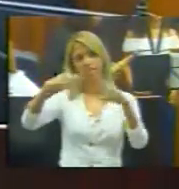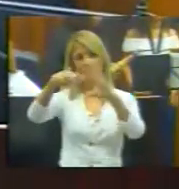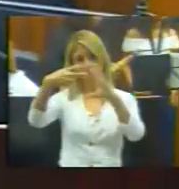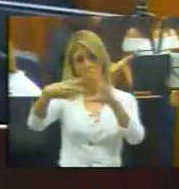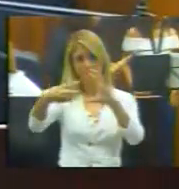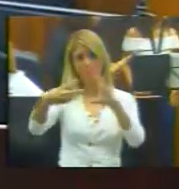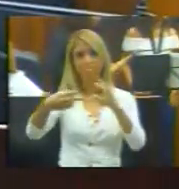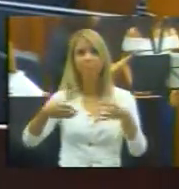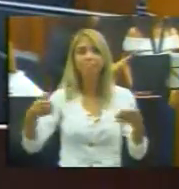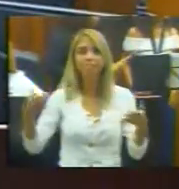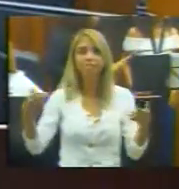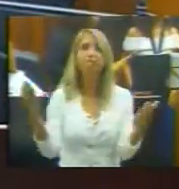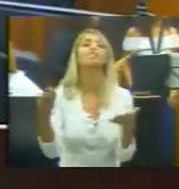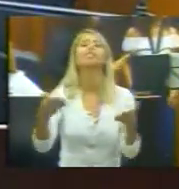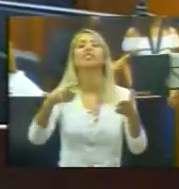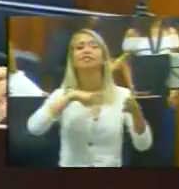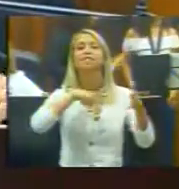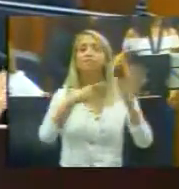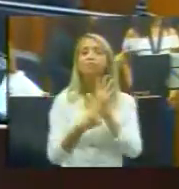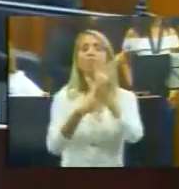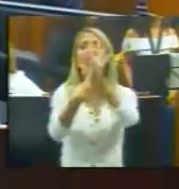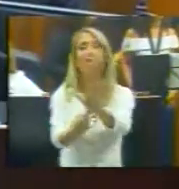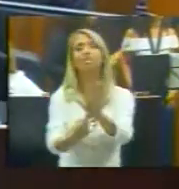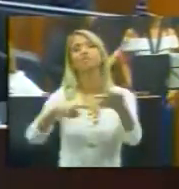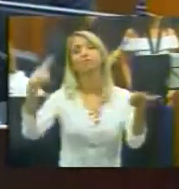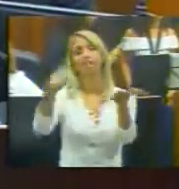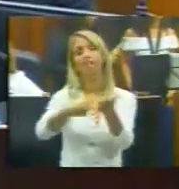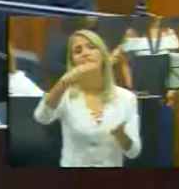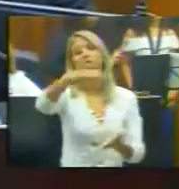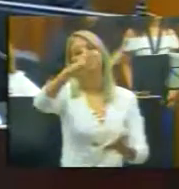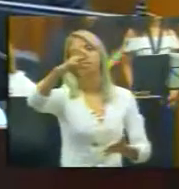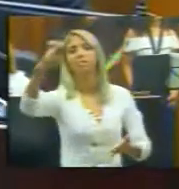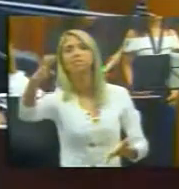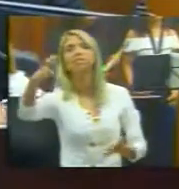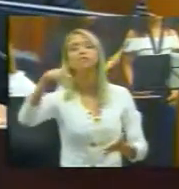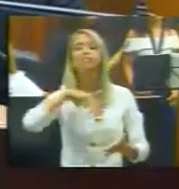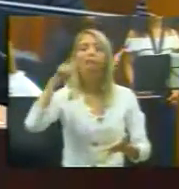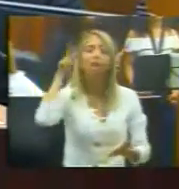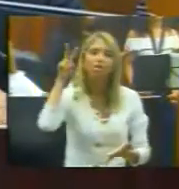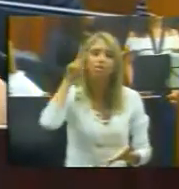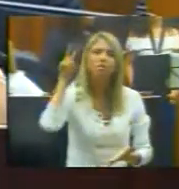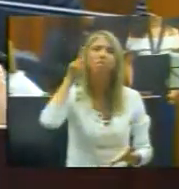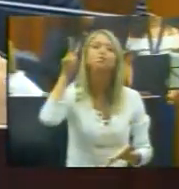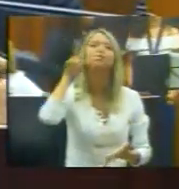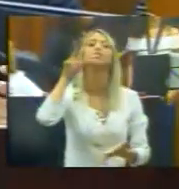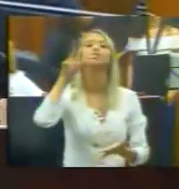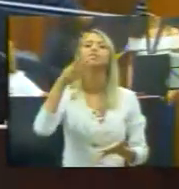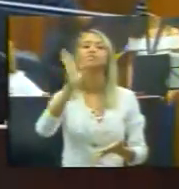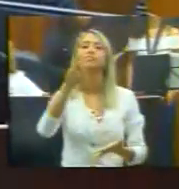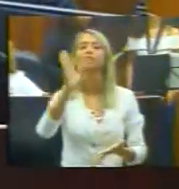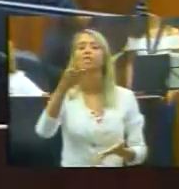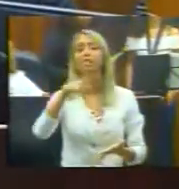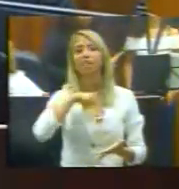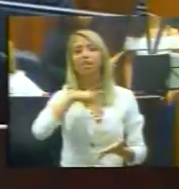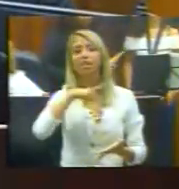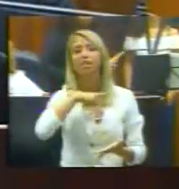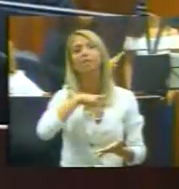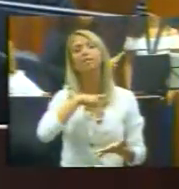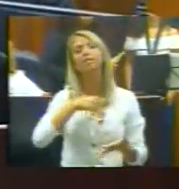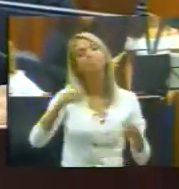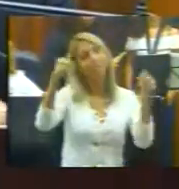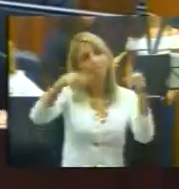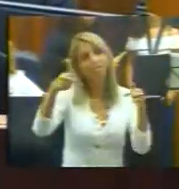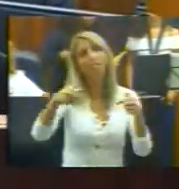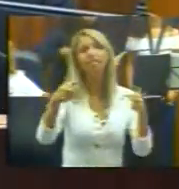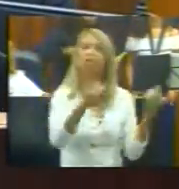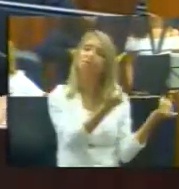marco. E dentro do lançamento do marco, Jânio, resgatando essa história, nós estamos também colocando a nossa semente, que são vocês.